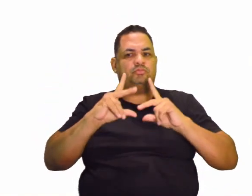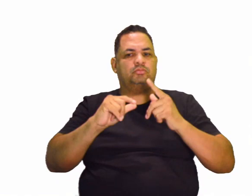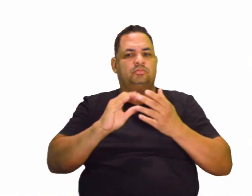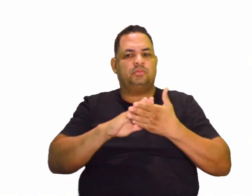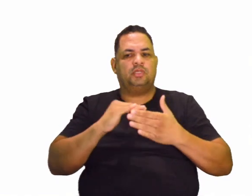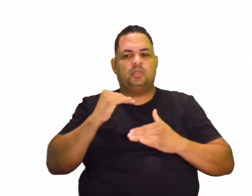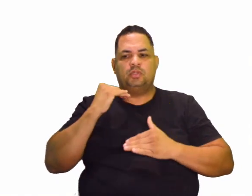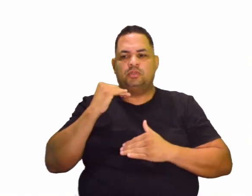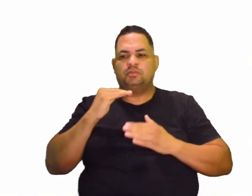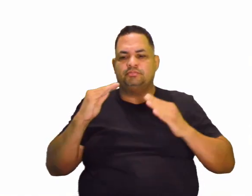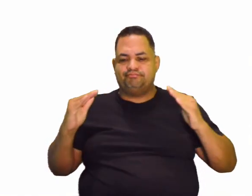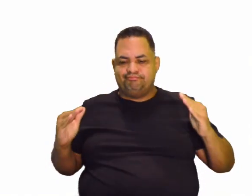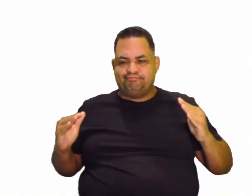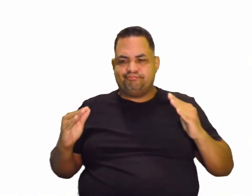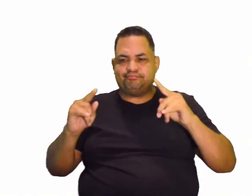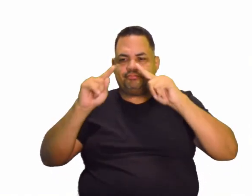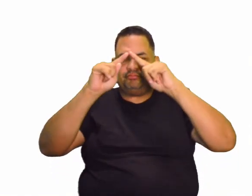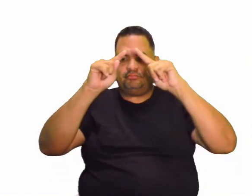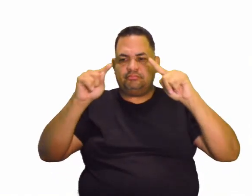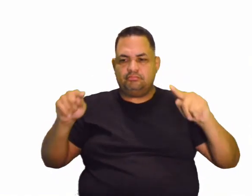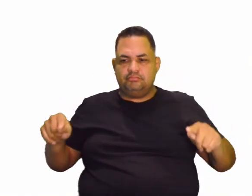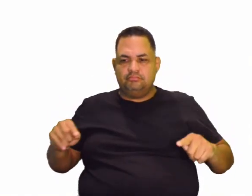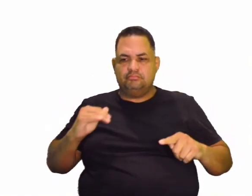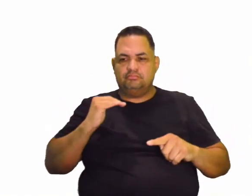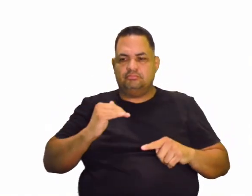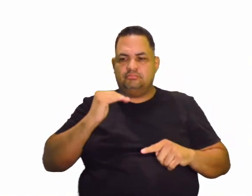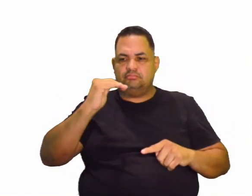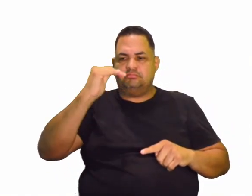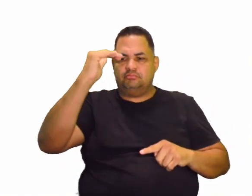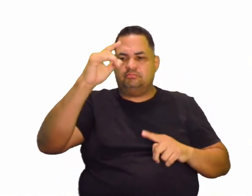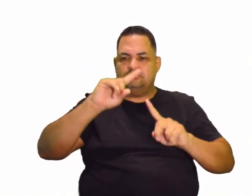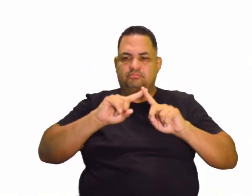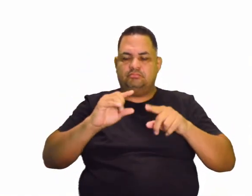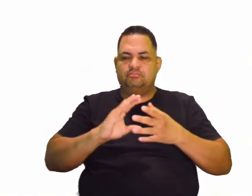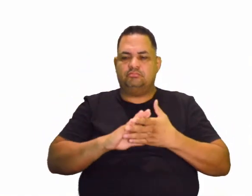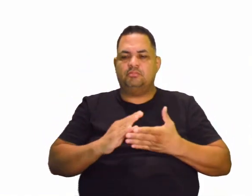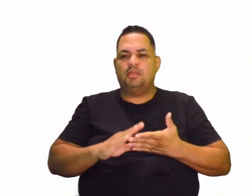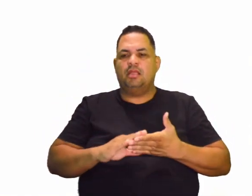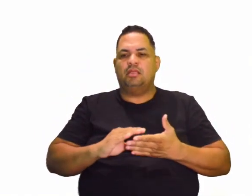camadas da sociedade, mas para os cristãos católicos,